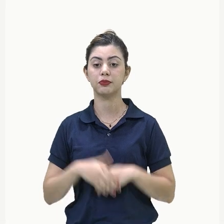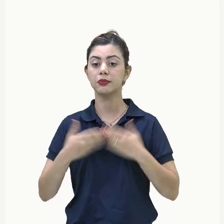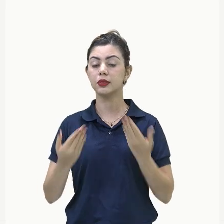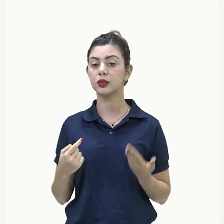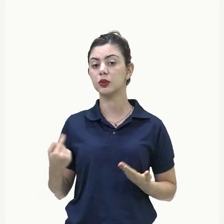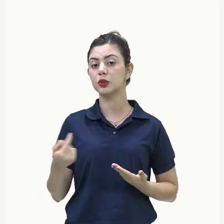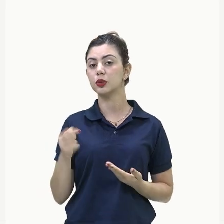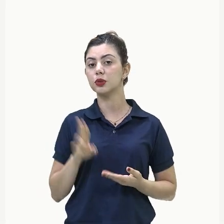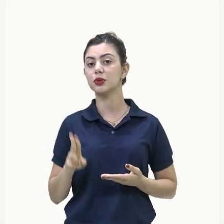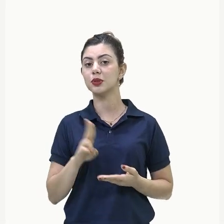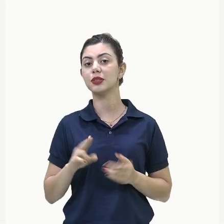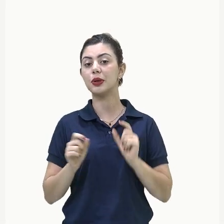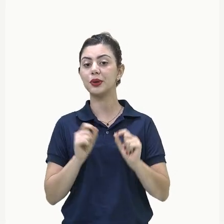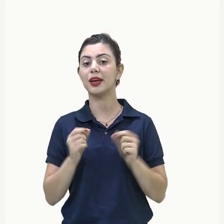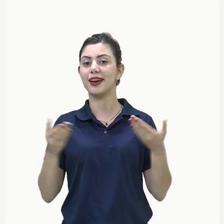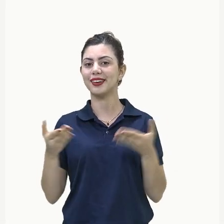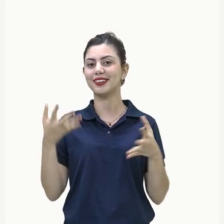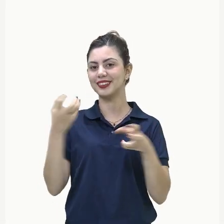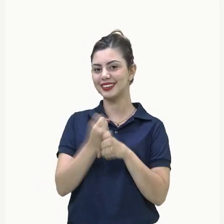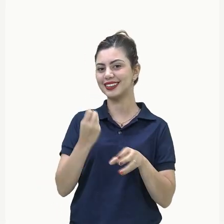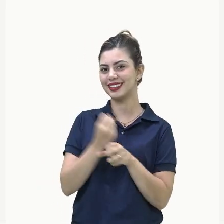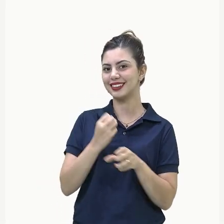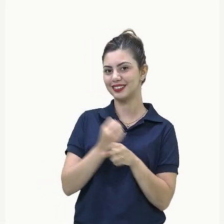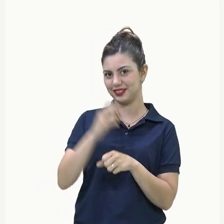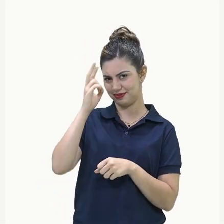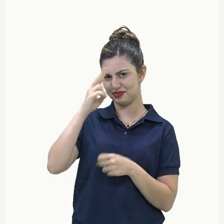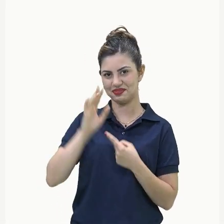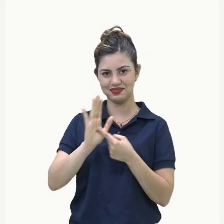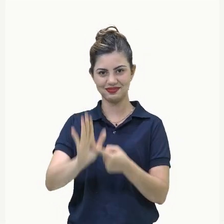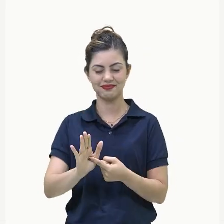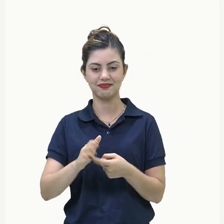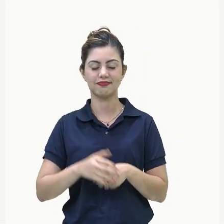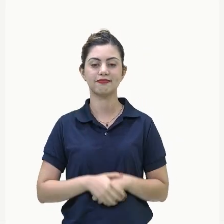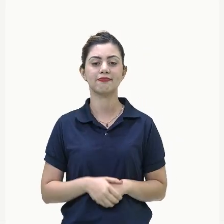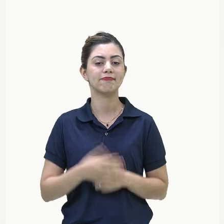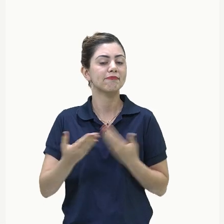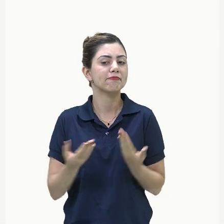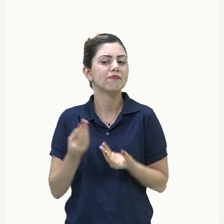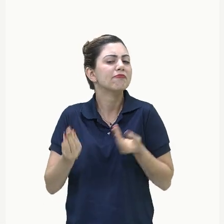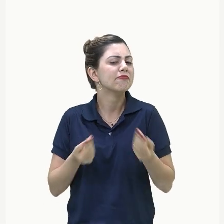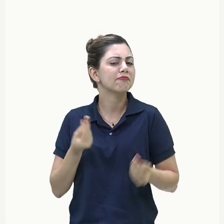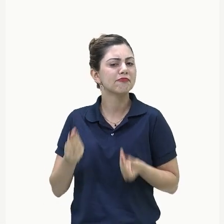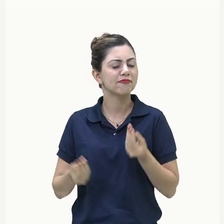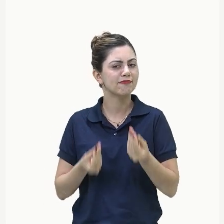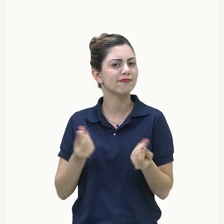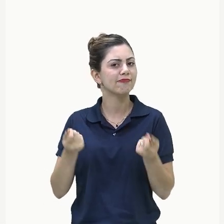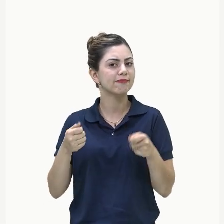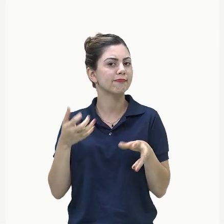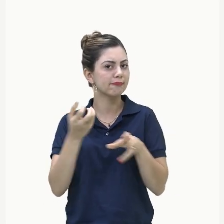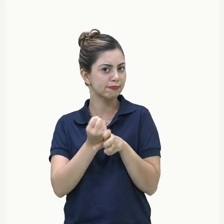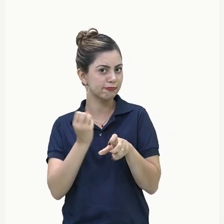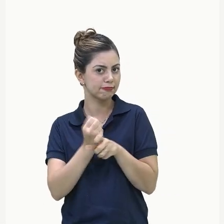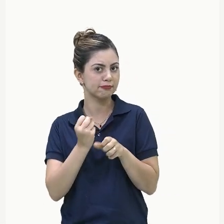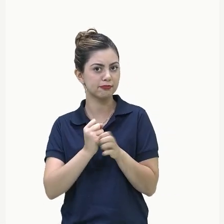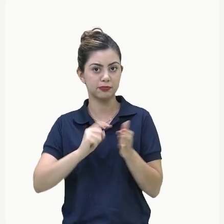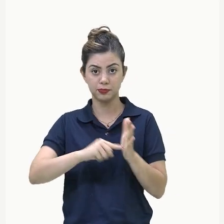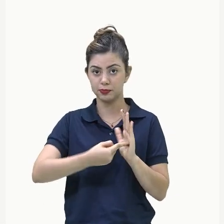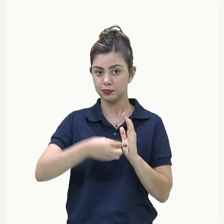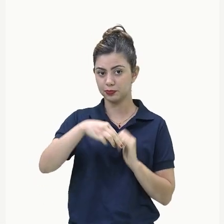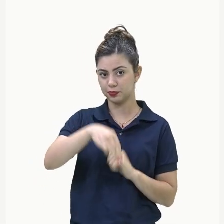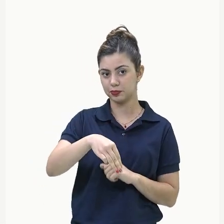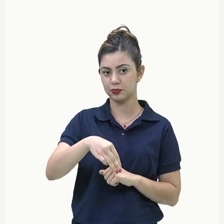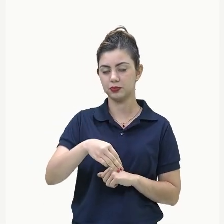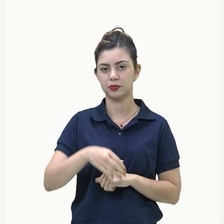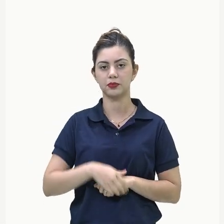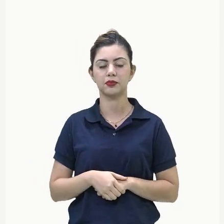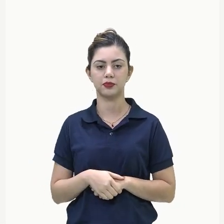cálculo do ponto médio que nós vimos ainda há pouco, né? Então, como é que fica o cálculo do ponto médio? Vamos chamar de m aqui, o